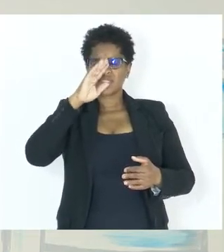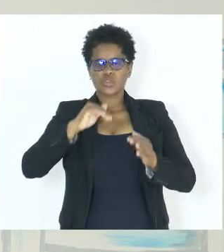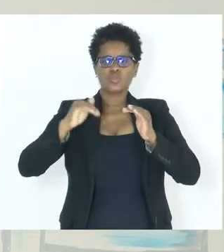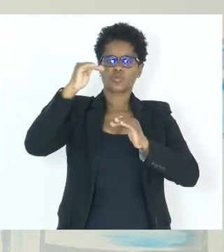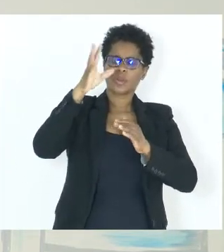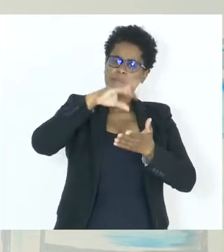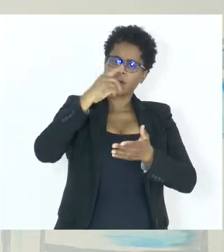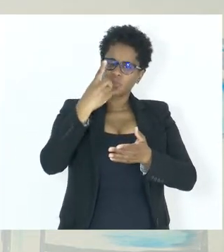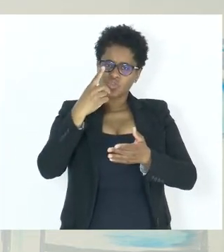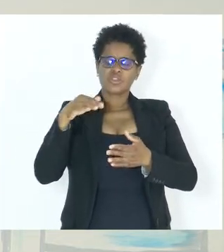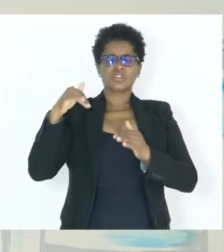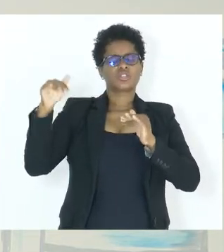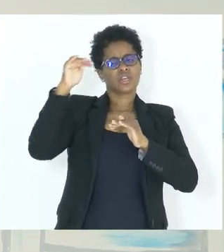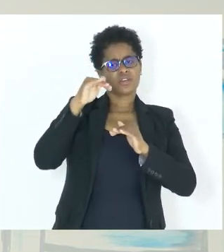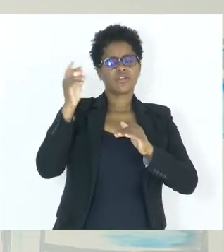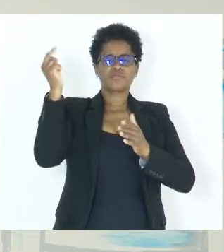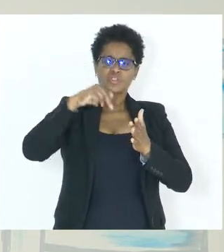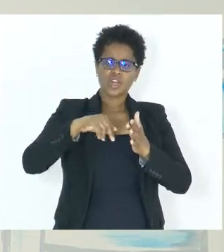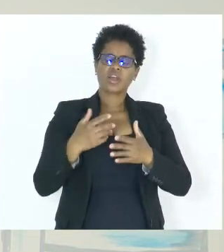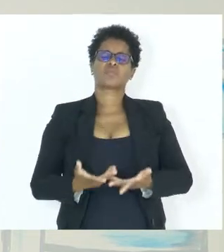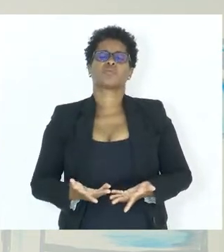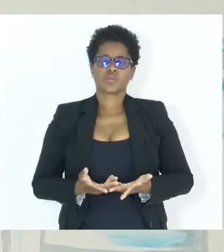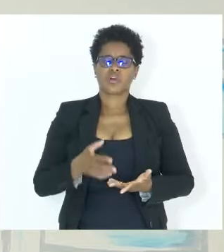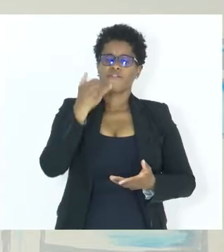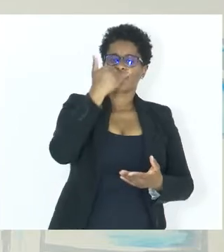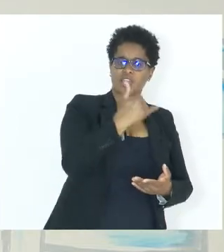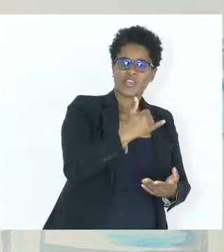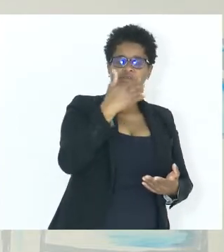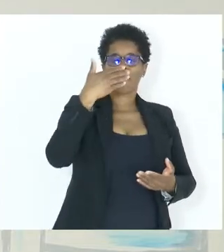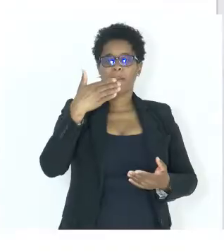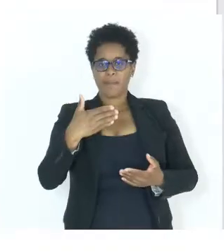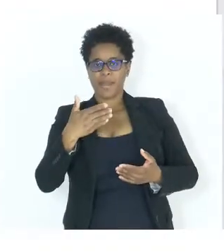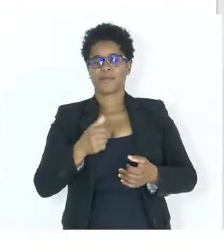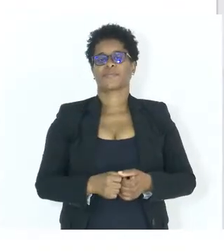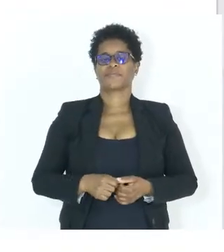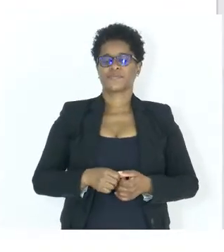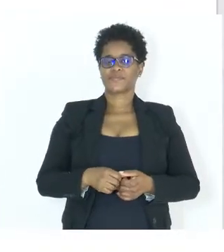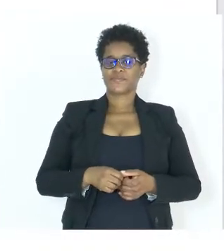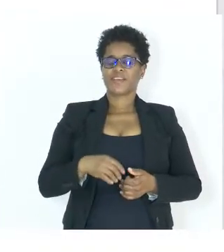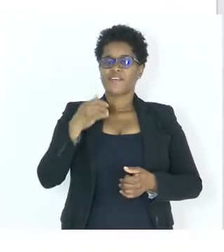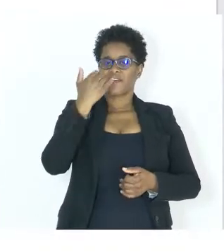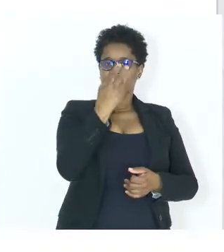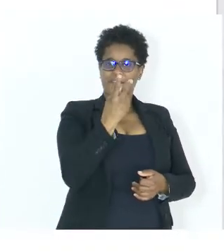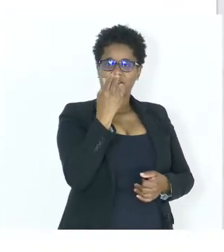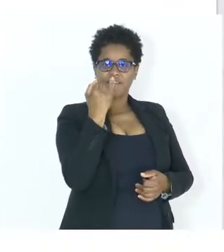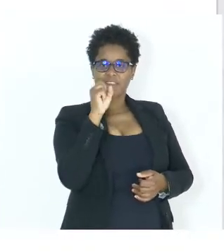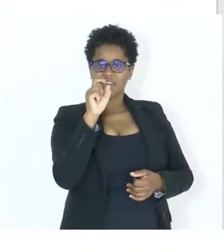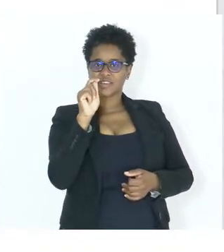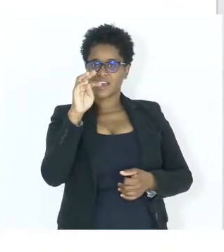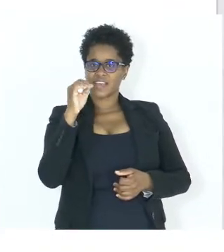vamos chegar, mais um andar, vamos chegar no 20º. Então,